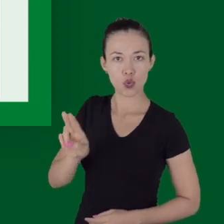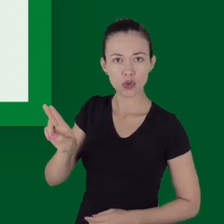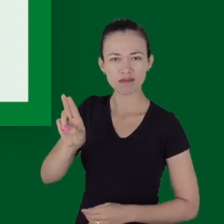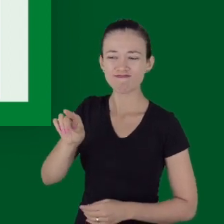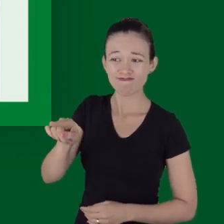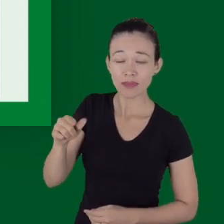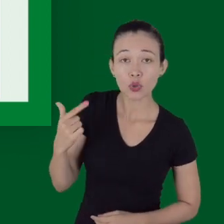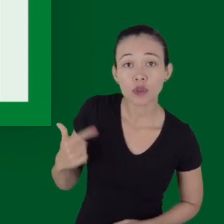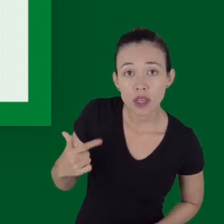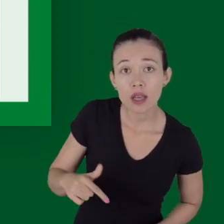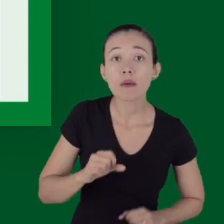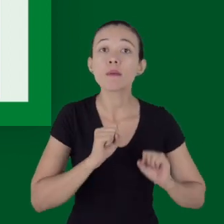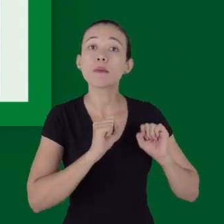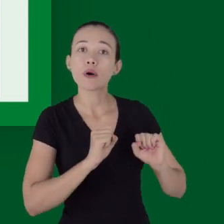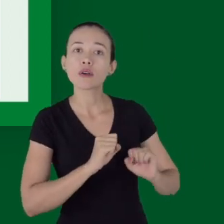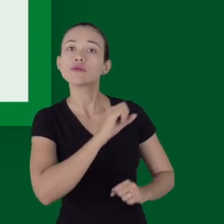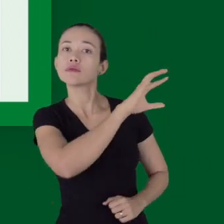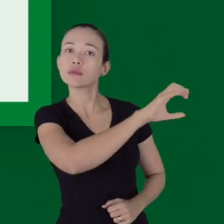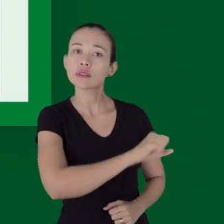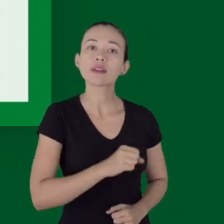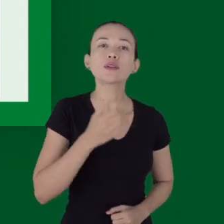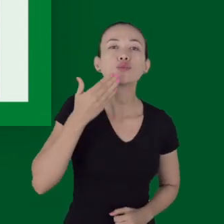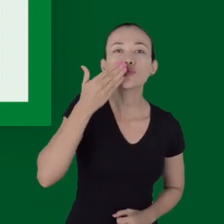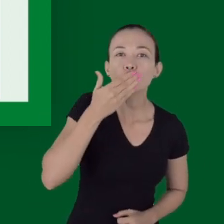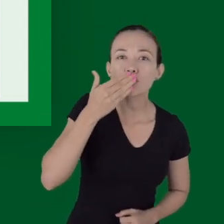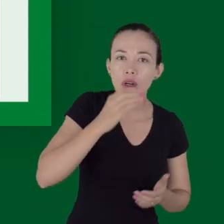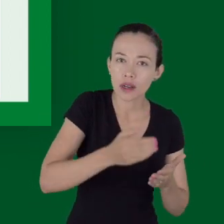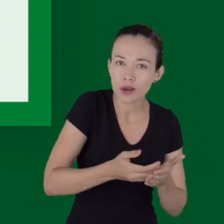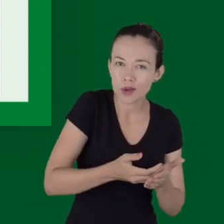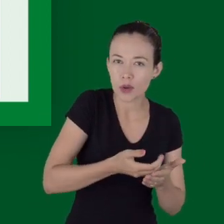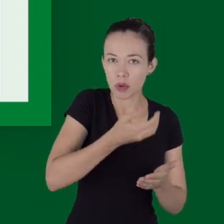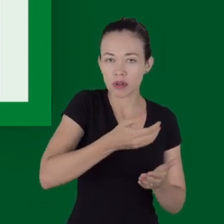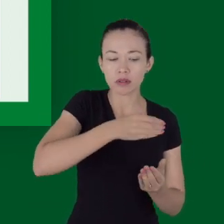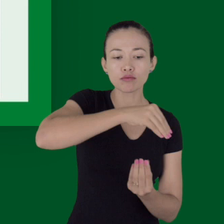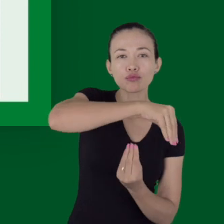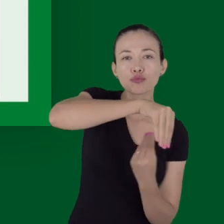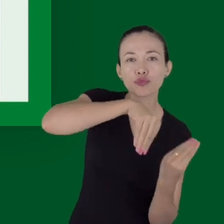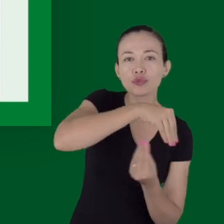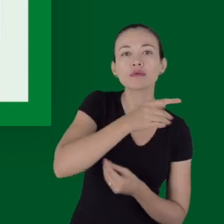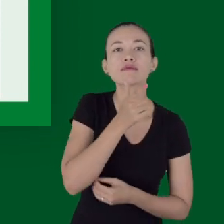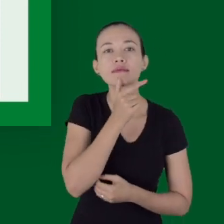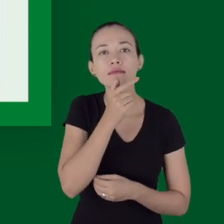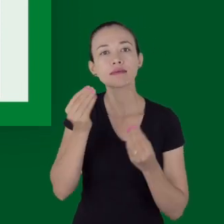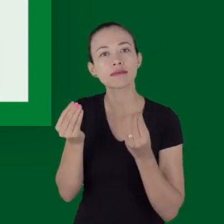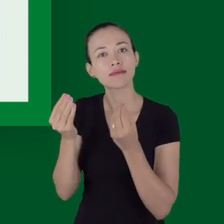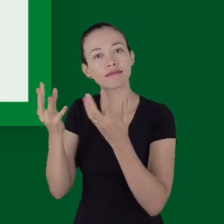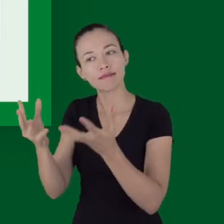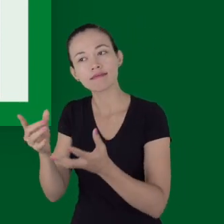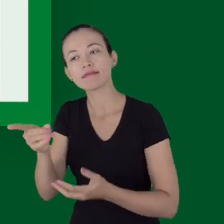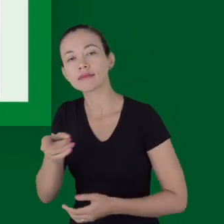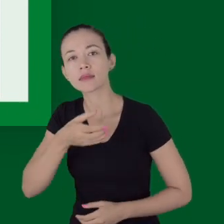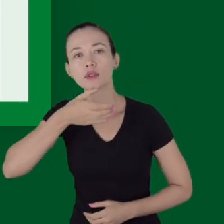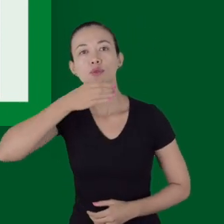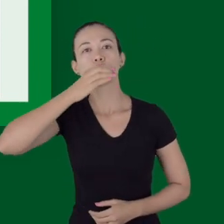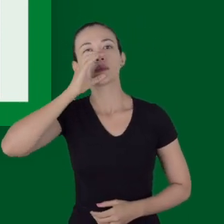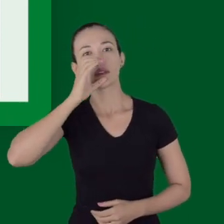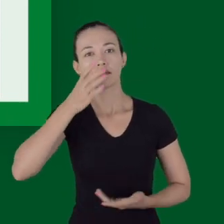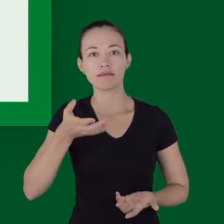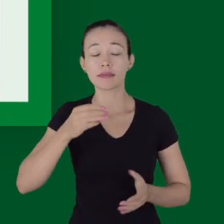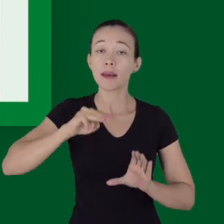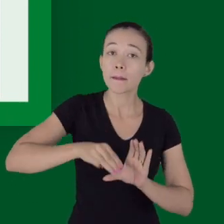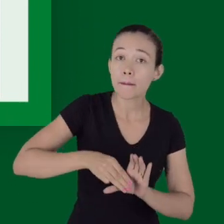de emergência, pode providenciar uma colher de açúcar, uma colher de sopa, diluir um pouquinho de água e dar para ele